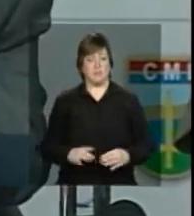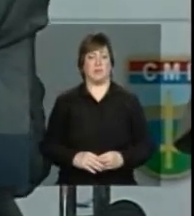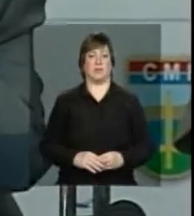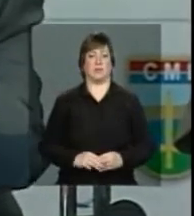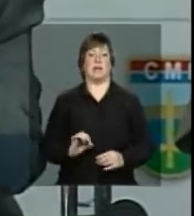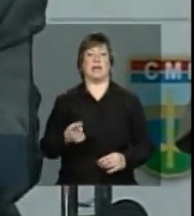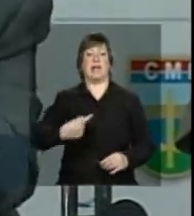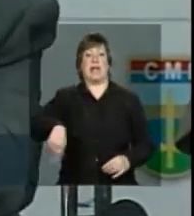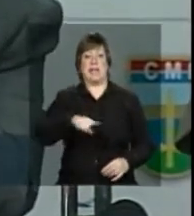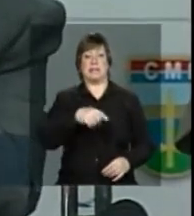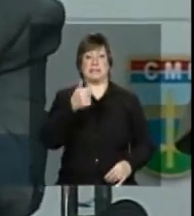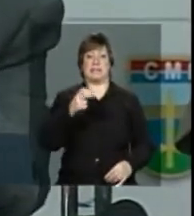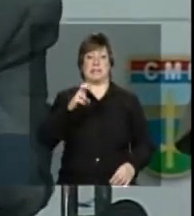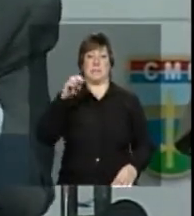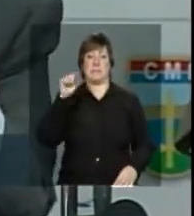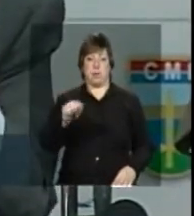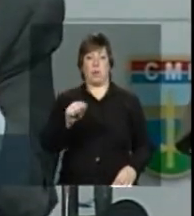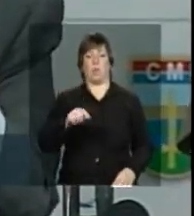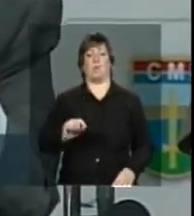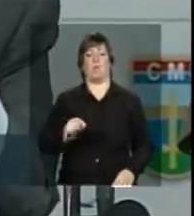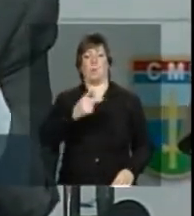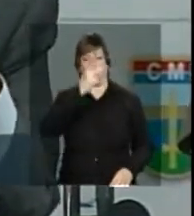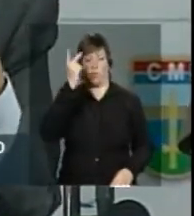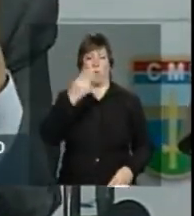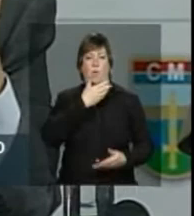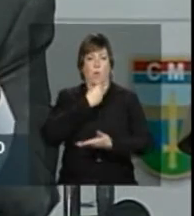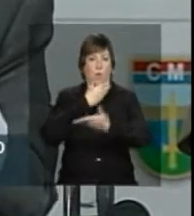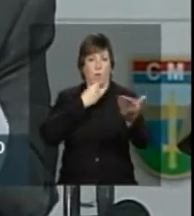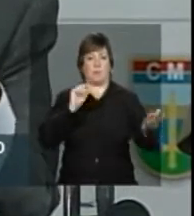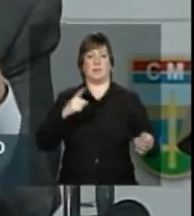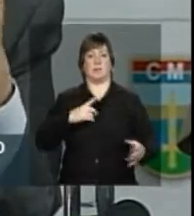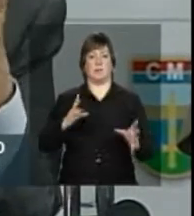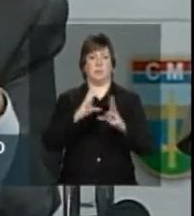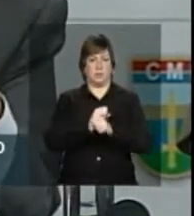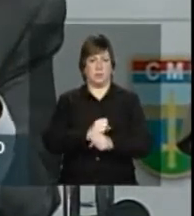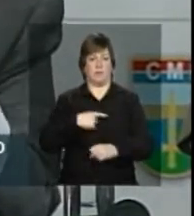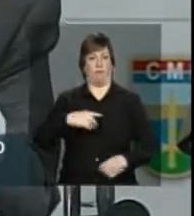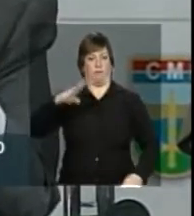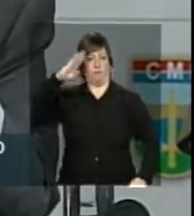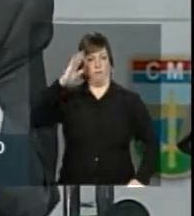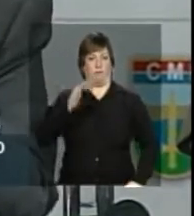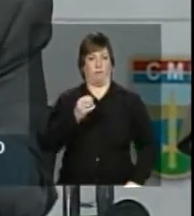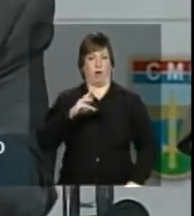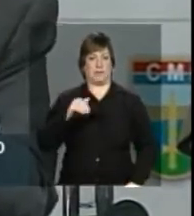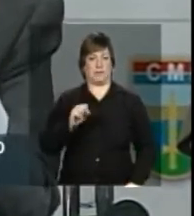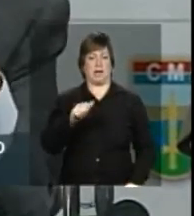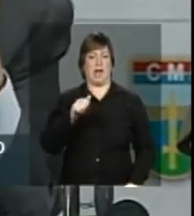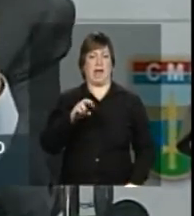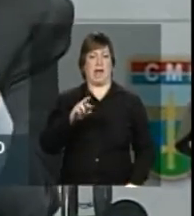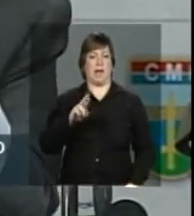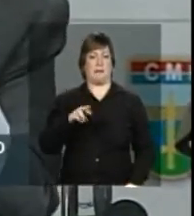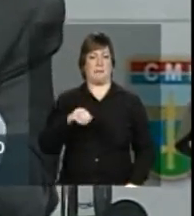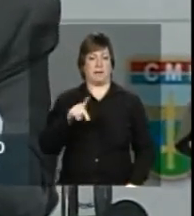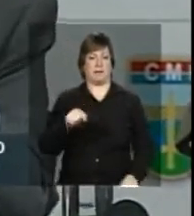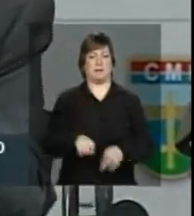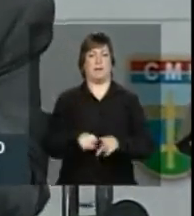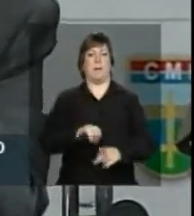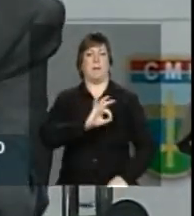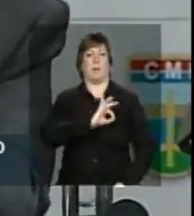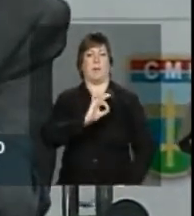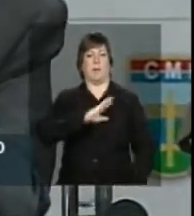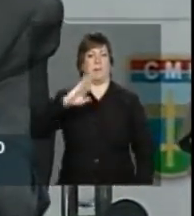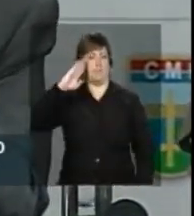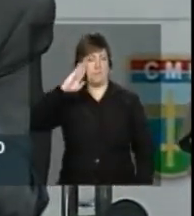Desses 15 mil homens, acho que cerca de 8 mil, mais ou menos, são das Forças Armadas, a Polícia Militar, Polícia Federal, Polícia